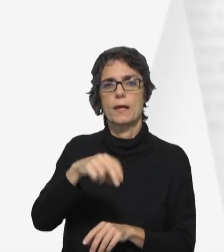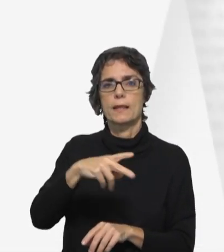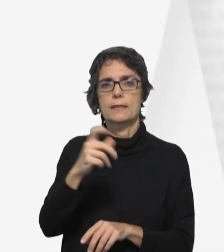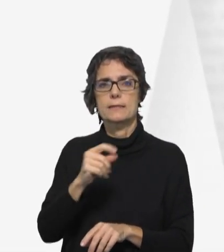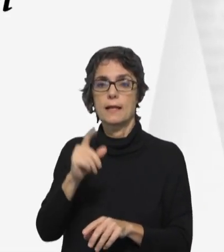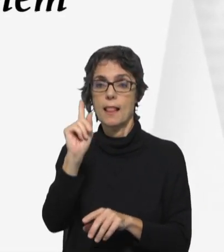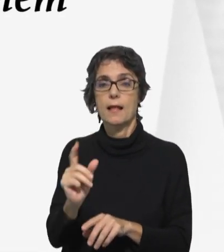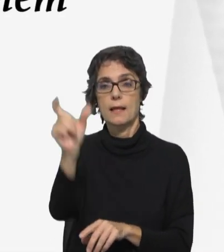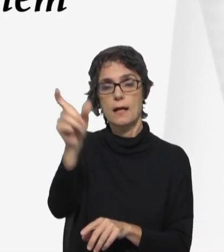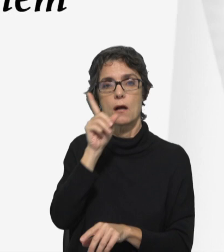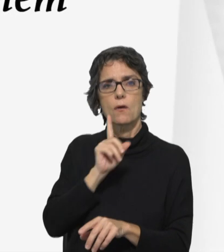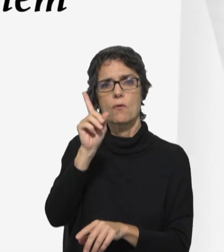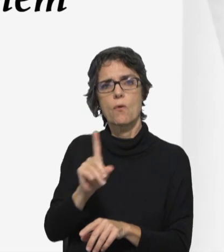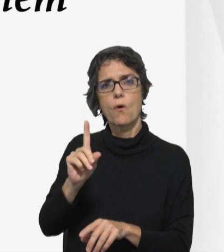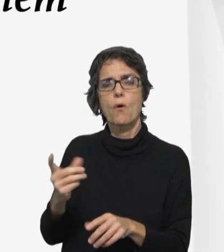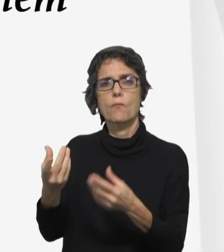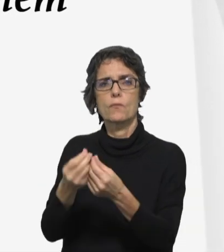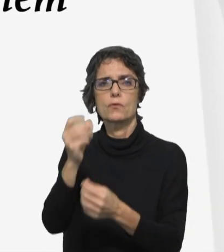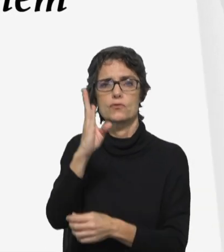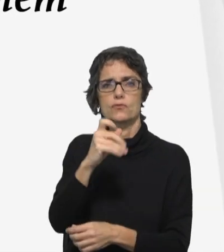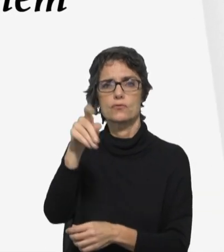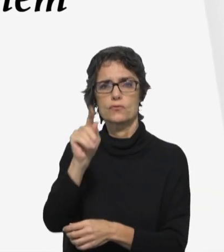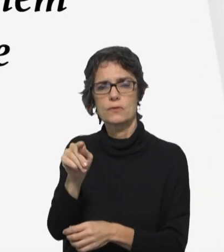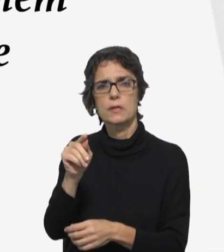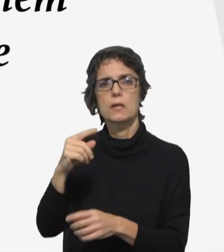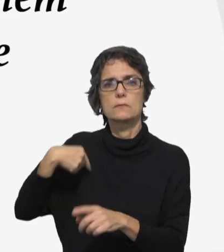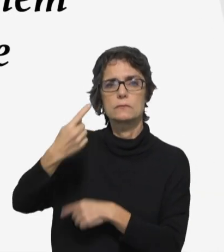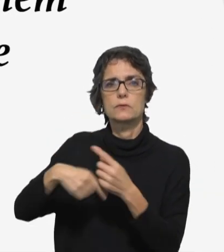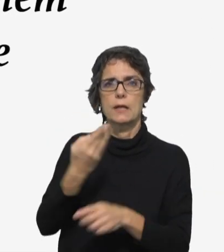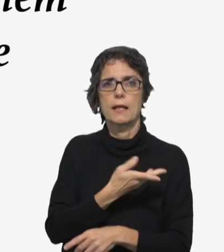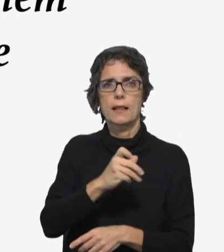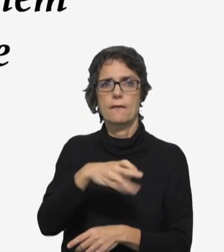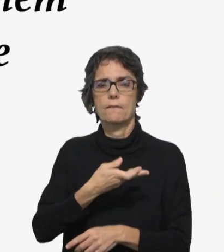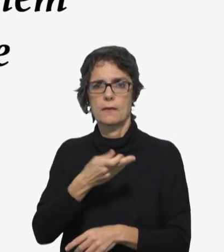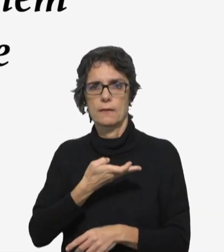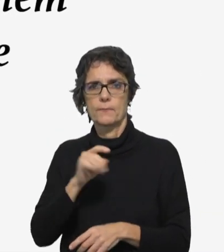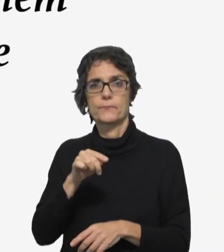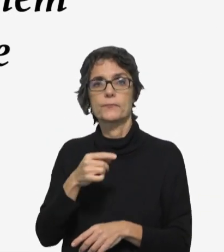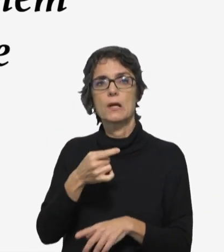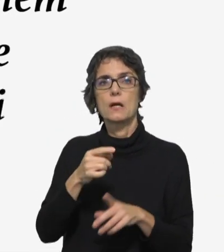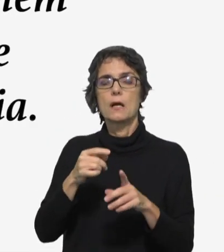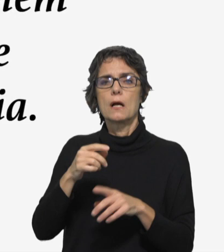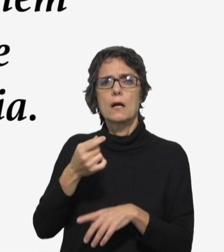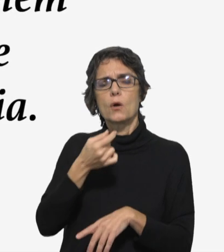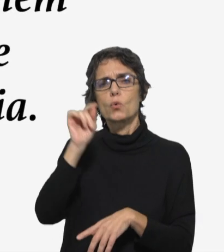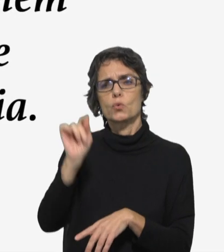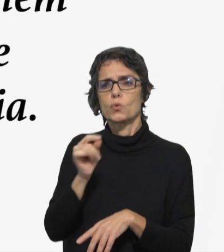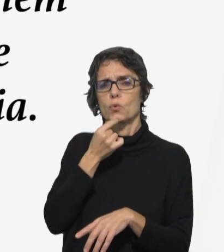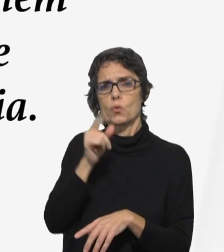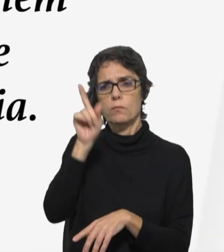desposada com um homem chamado José, que era descendente de David. O nome da virgem era